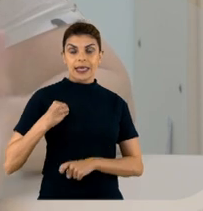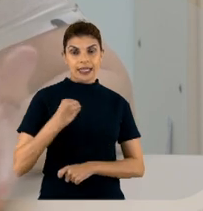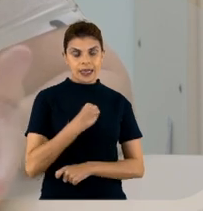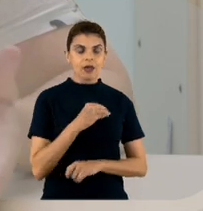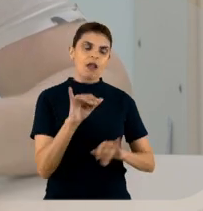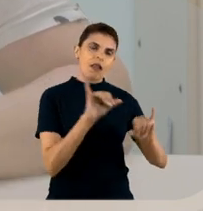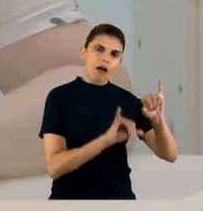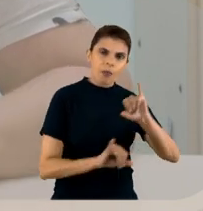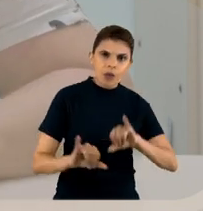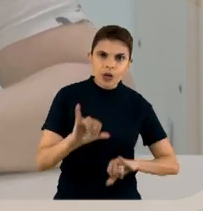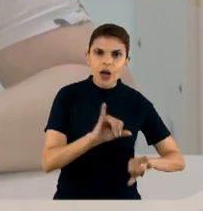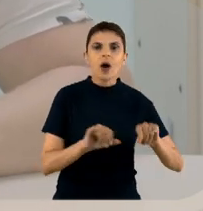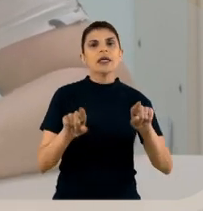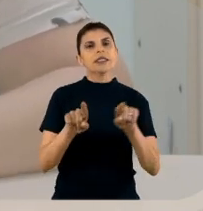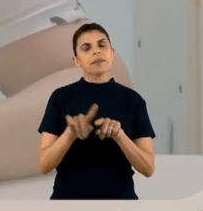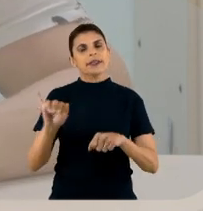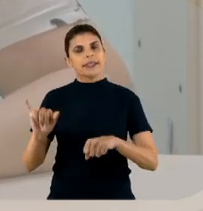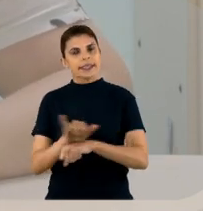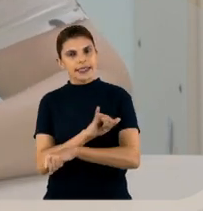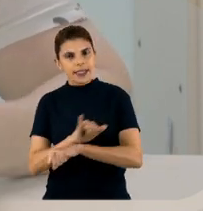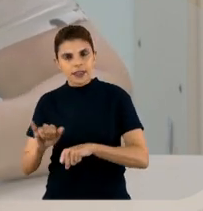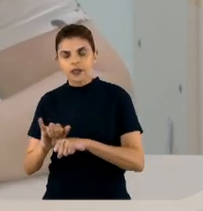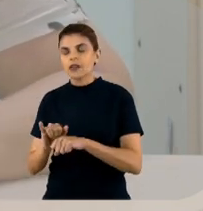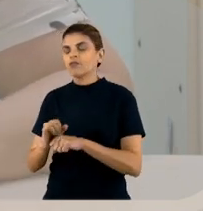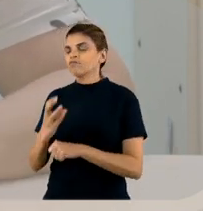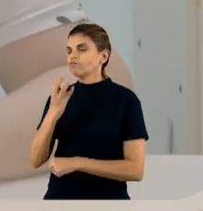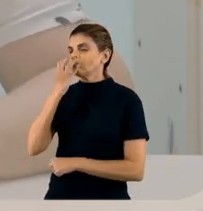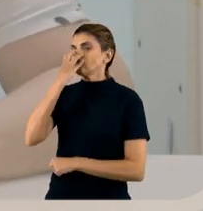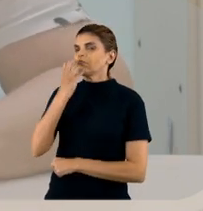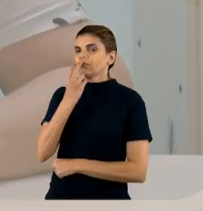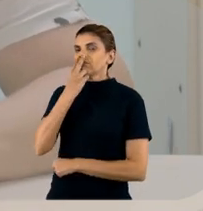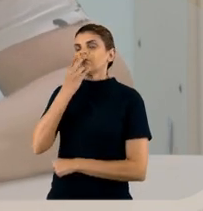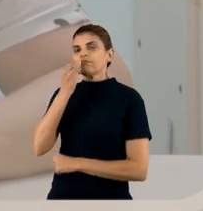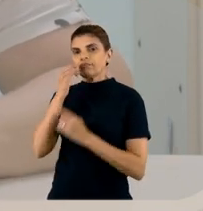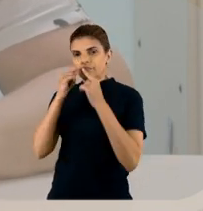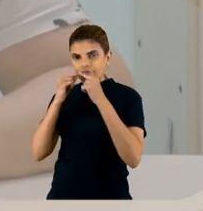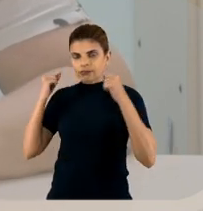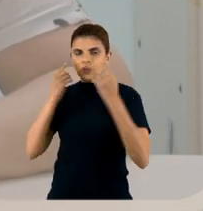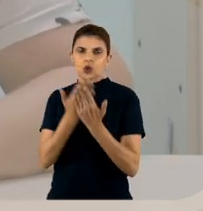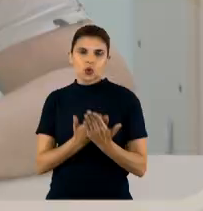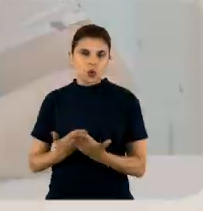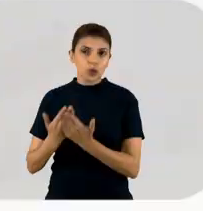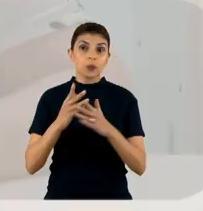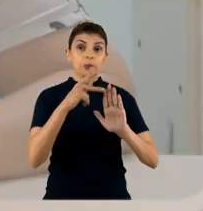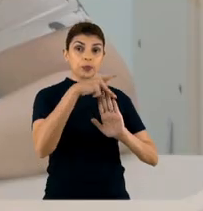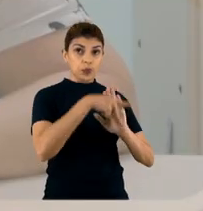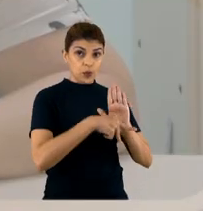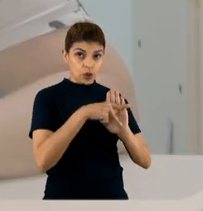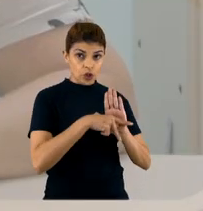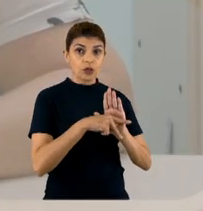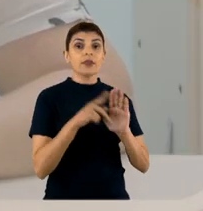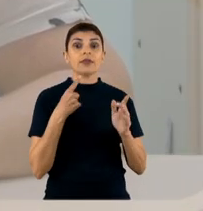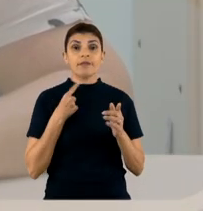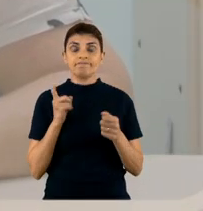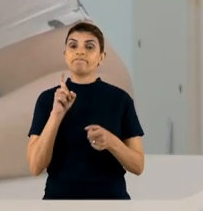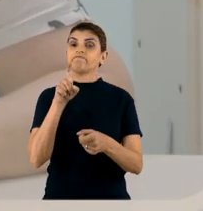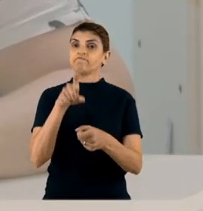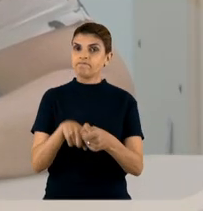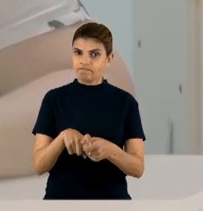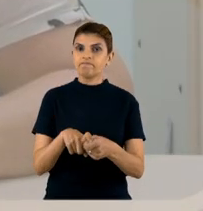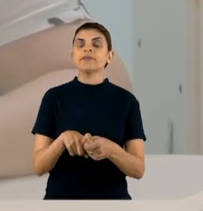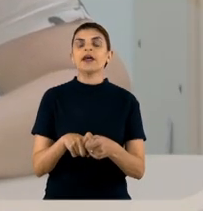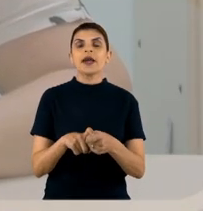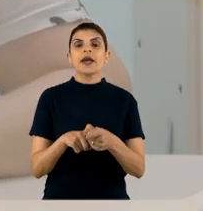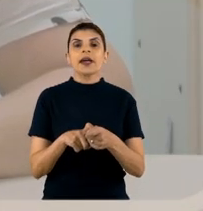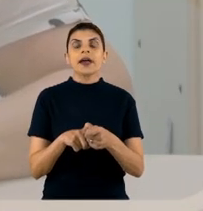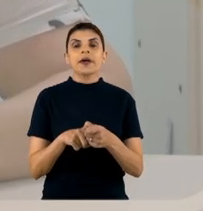Clínico quanto Laboratorial quanto das estratégias de ventilação tudo isso a gente vai tentar estudar o projeto eh foi uma